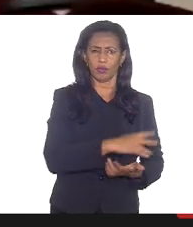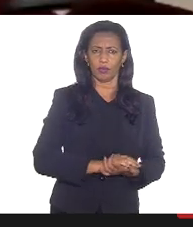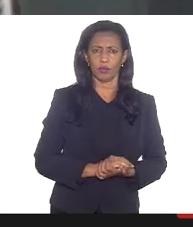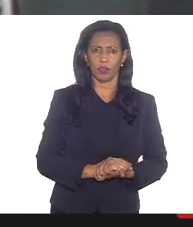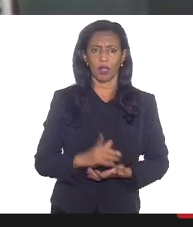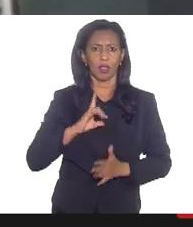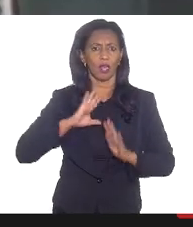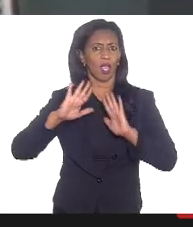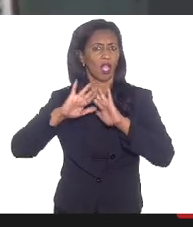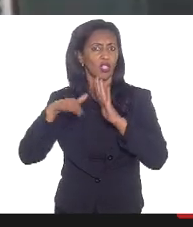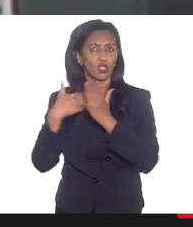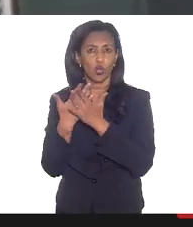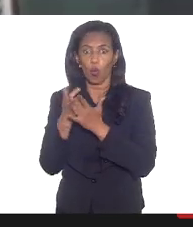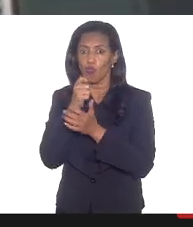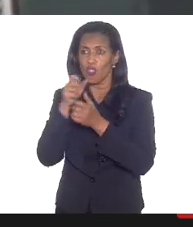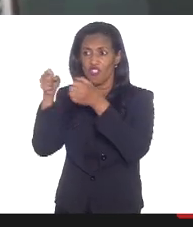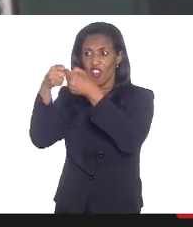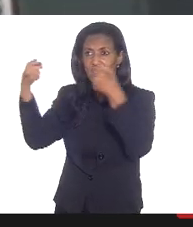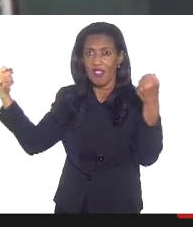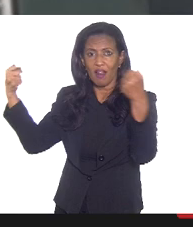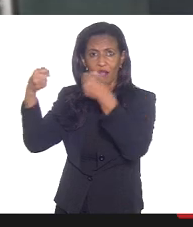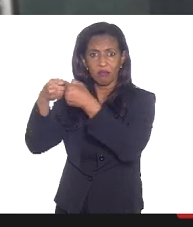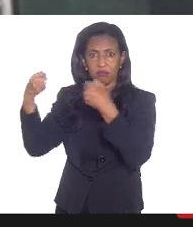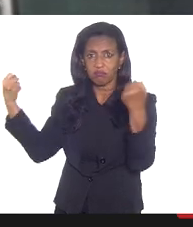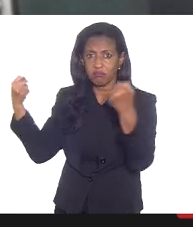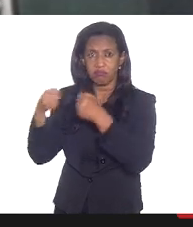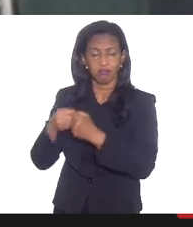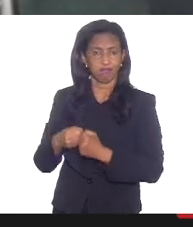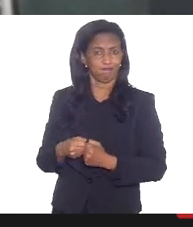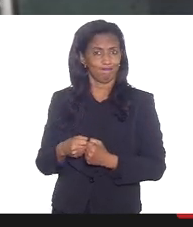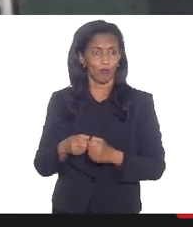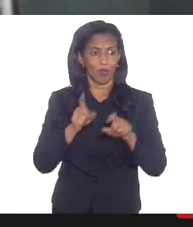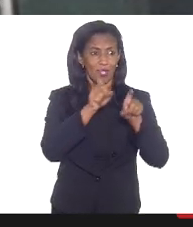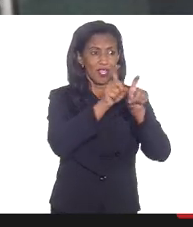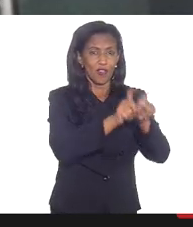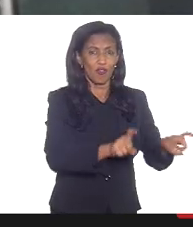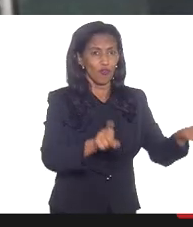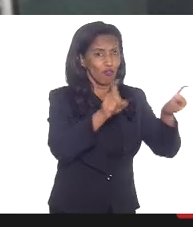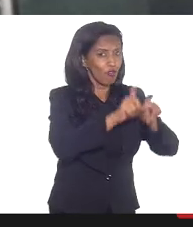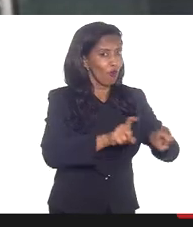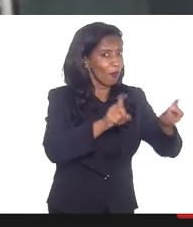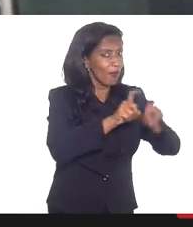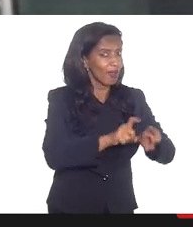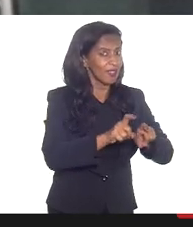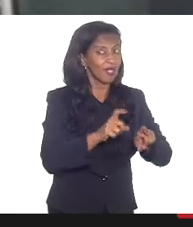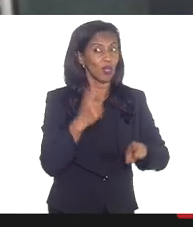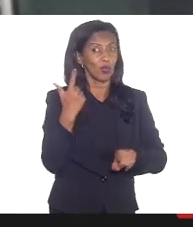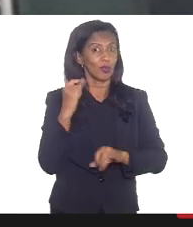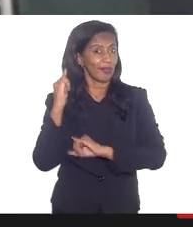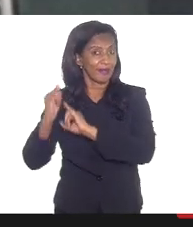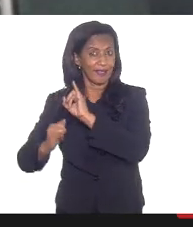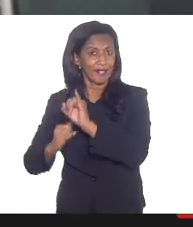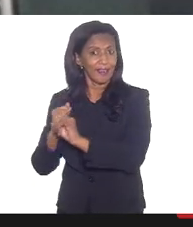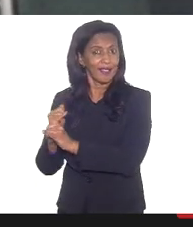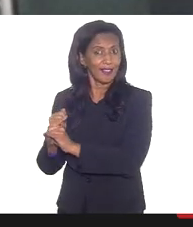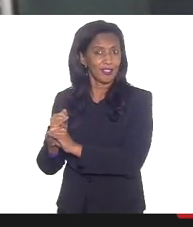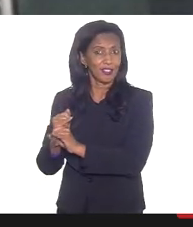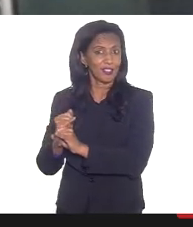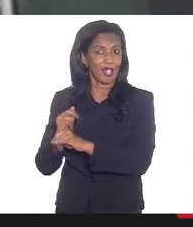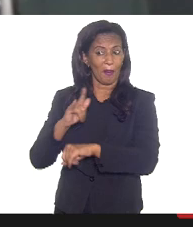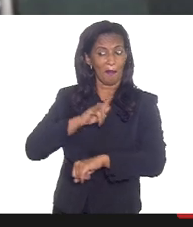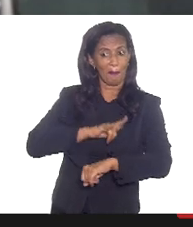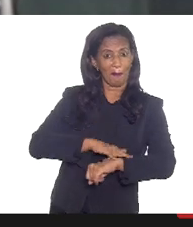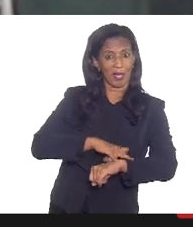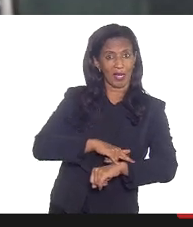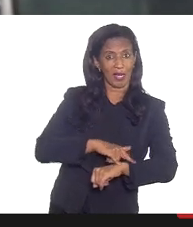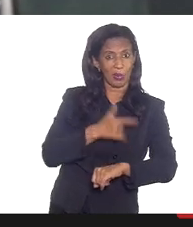tem escolas que não têm janela, tem escolas que não têm sala de informática, tem escolas que não têm Wi-Fi, tem escolas que o banheiro não